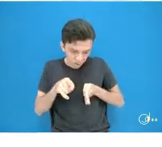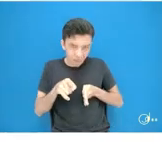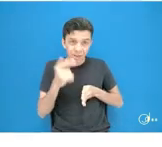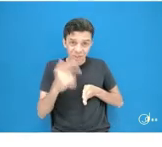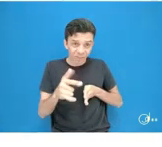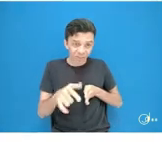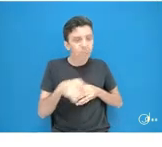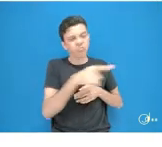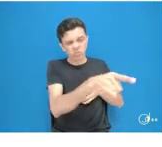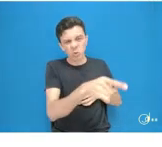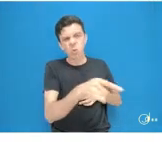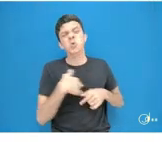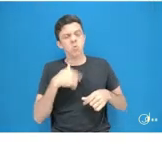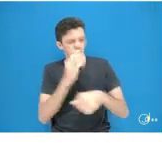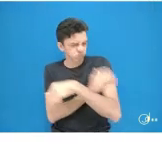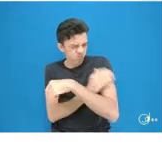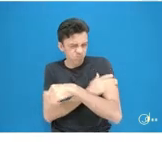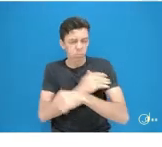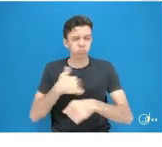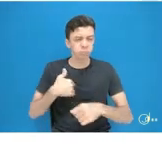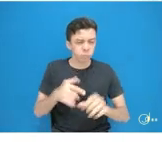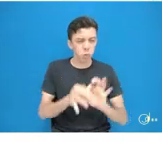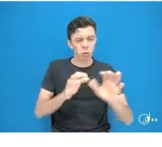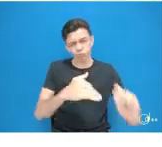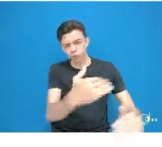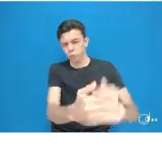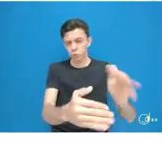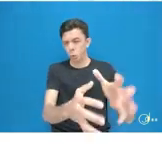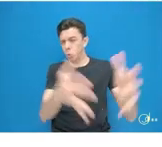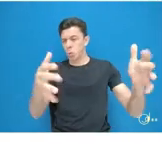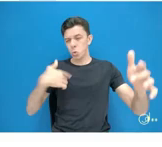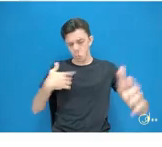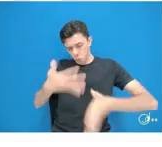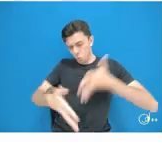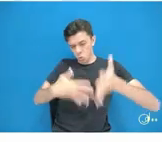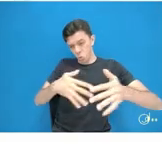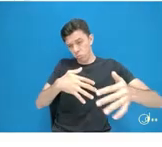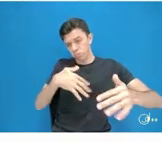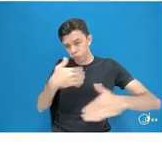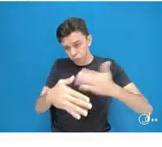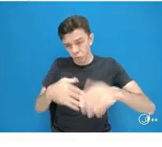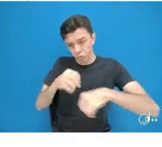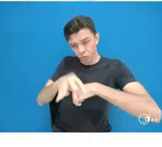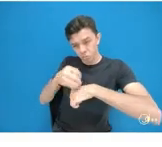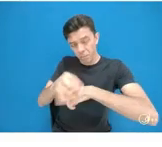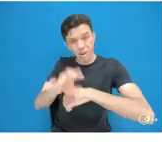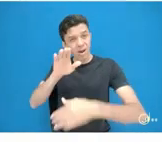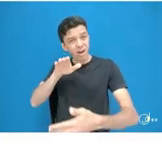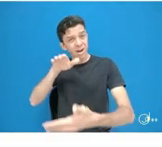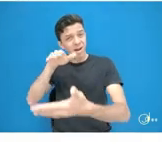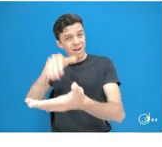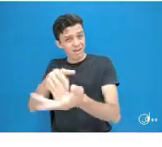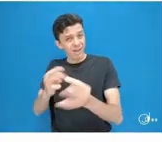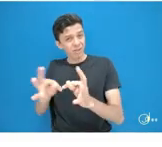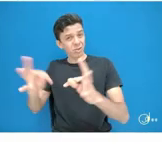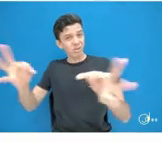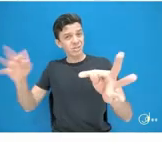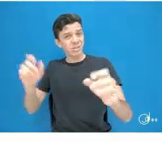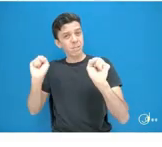produções continuariam cada vez com mais força e liberdade, transmitidas pela tradição sinalizada, até que o surgimento